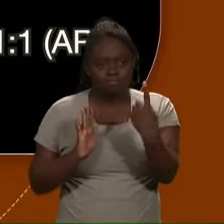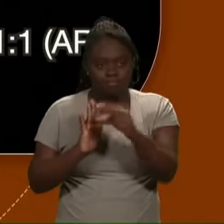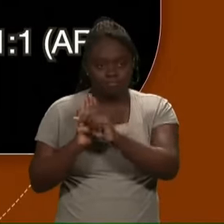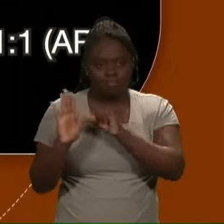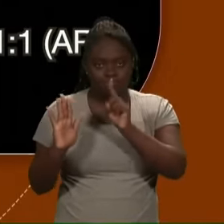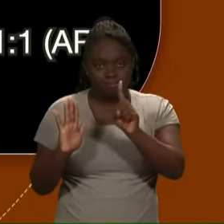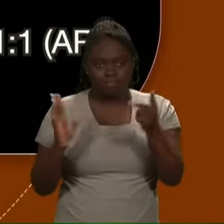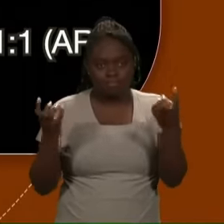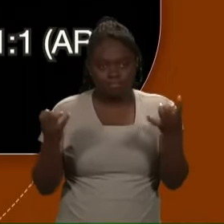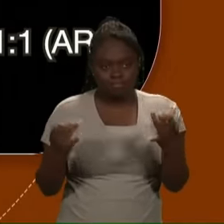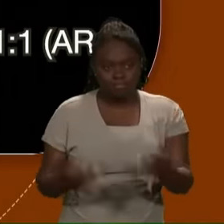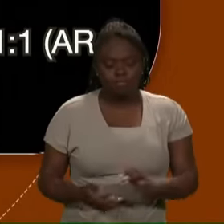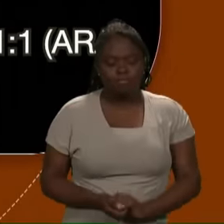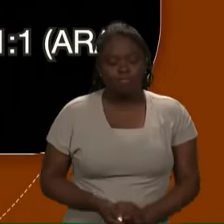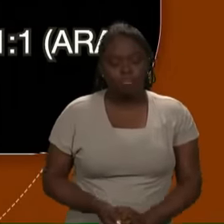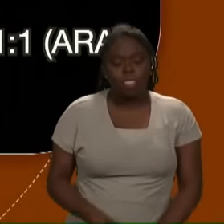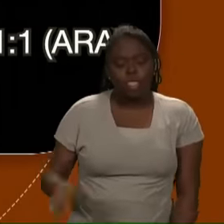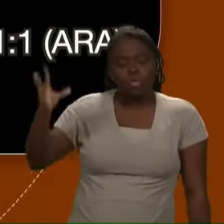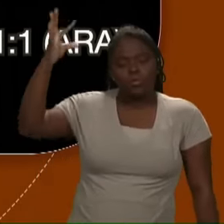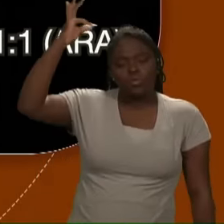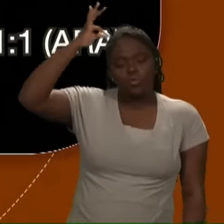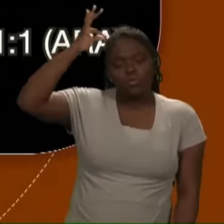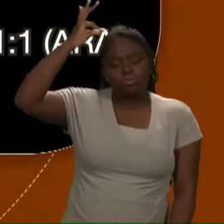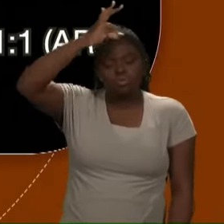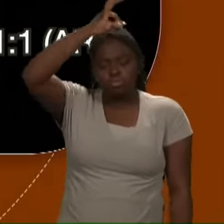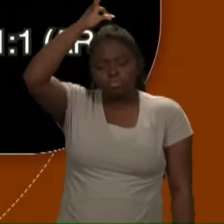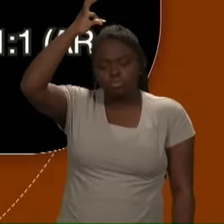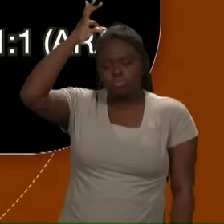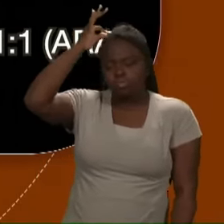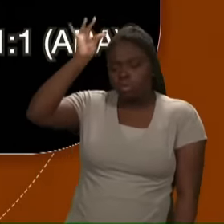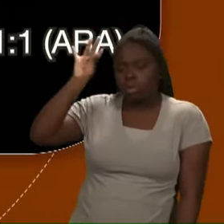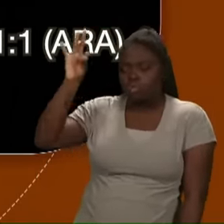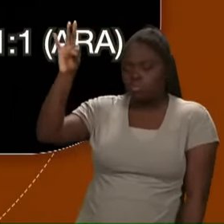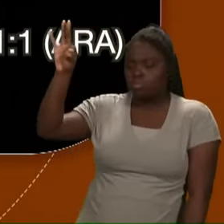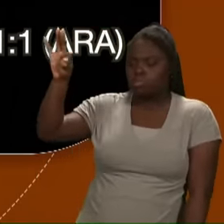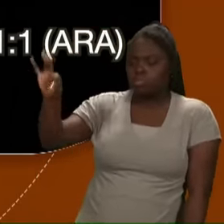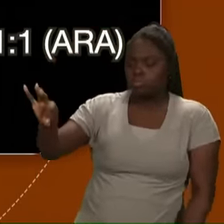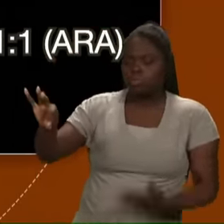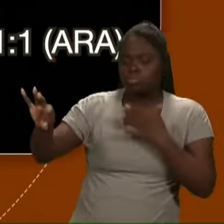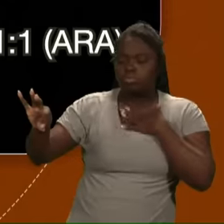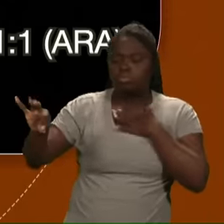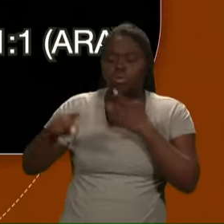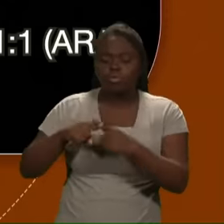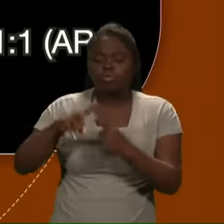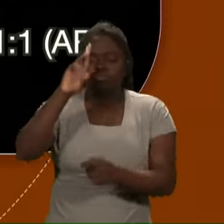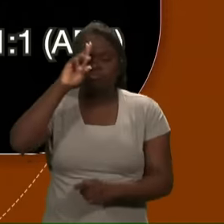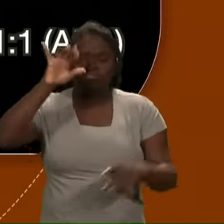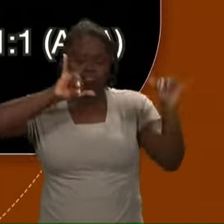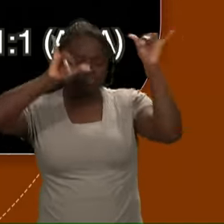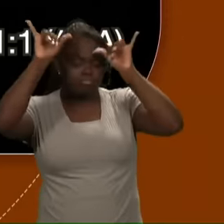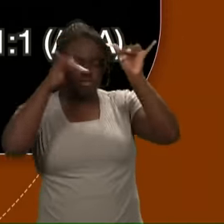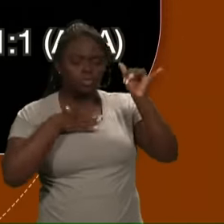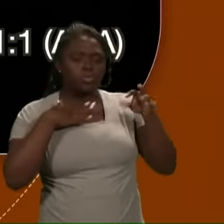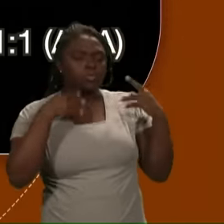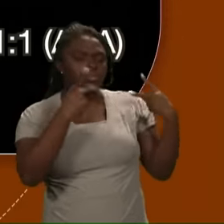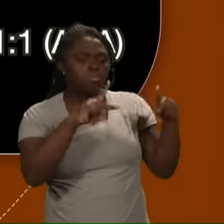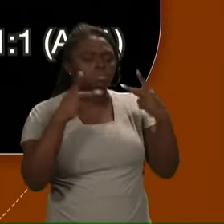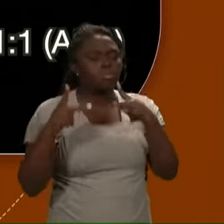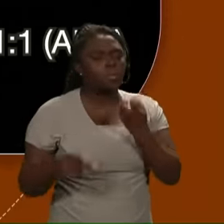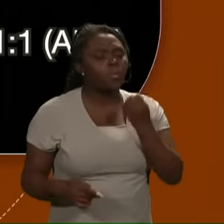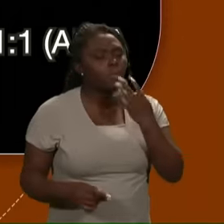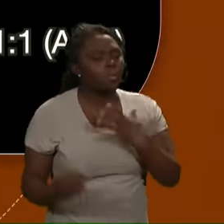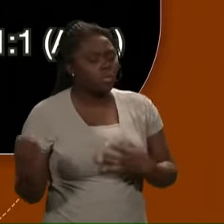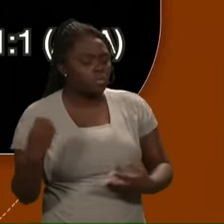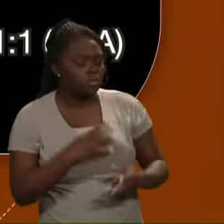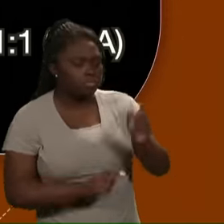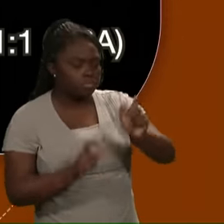verso 1, diz assim: o Espírito do Senhor Deus está sobre mim, porque o Senhor me ungiu para pregar boas novas aos